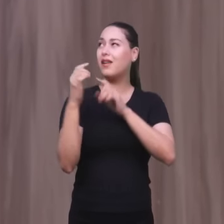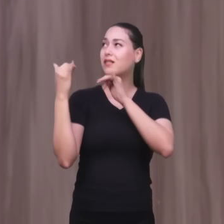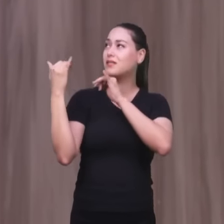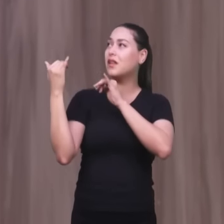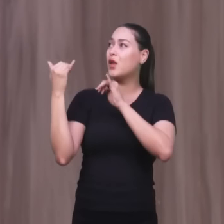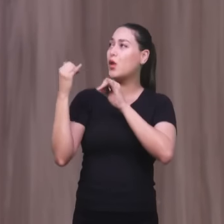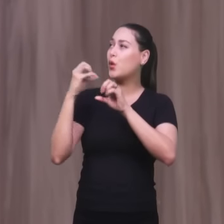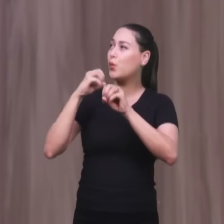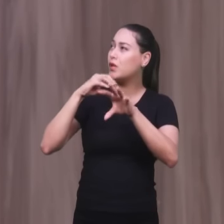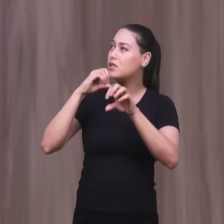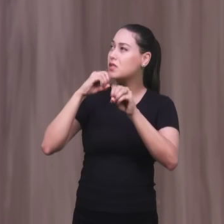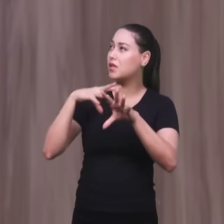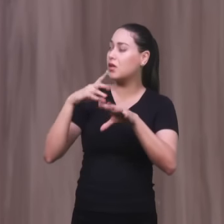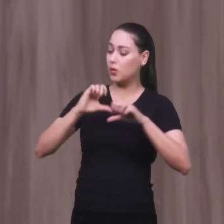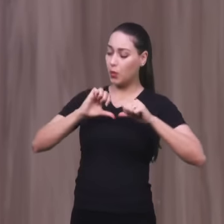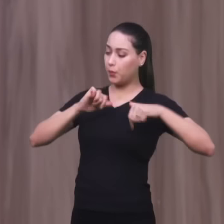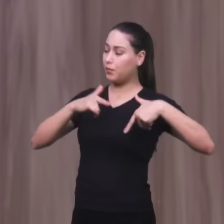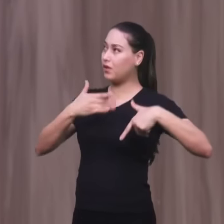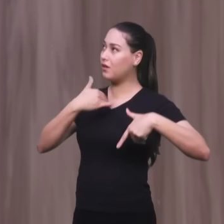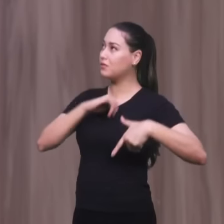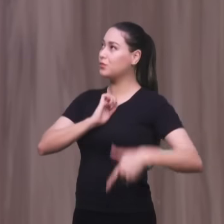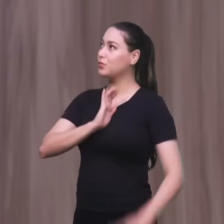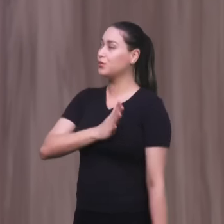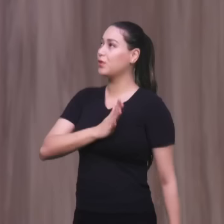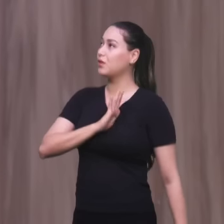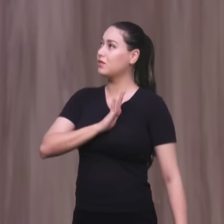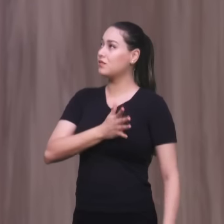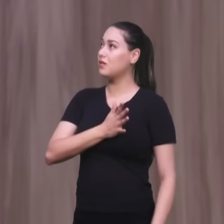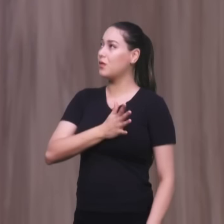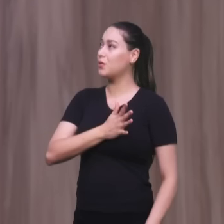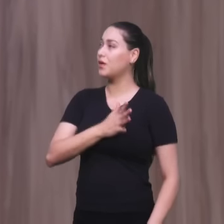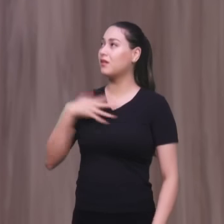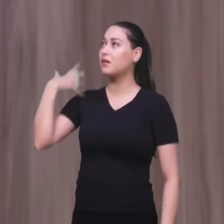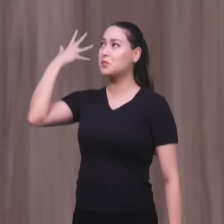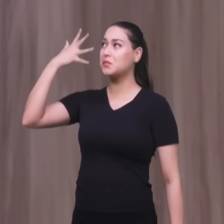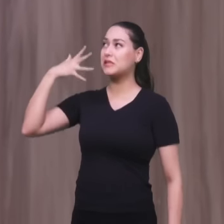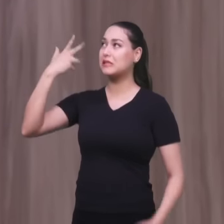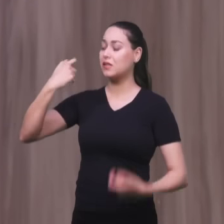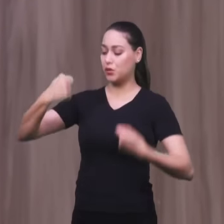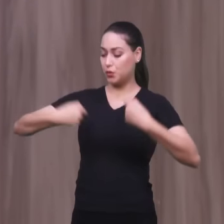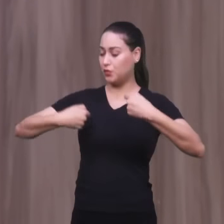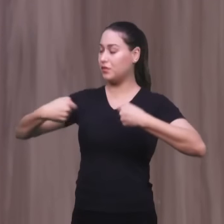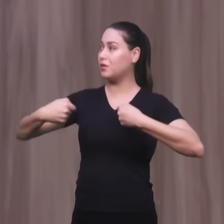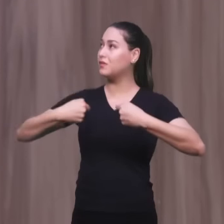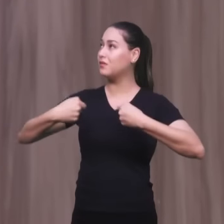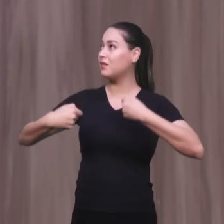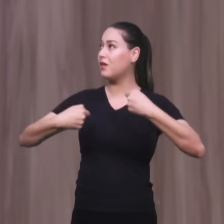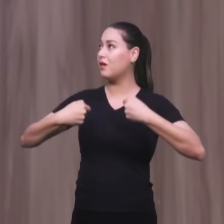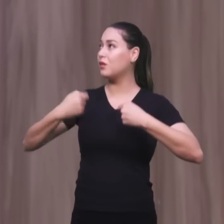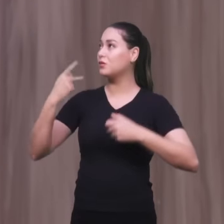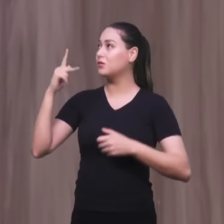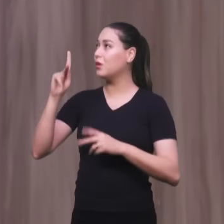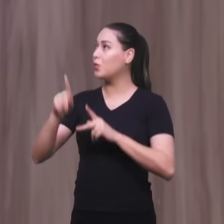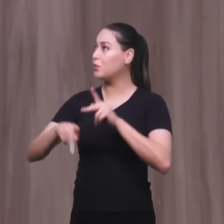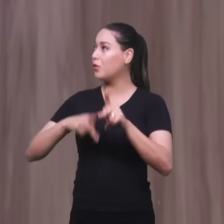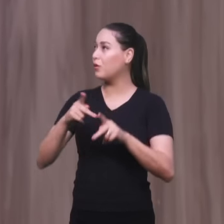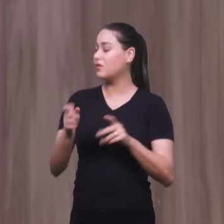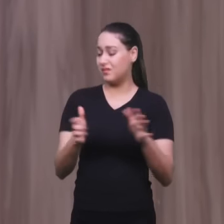Venha orientar A vida do Teu povo Nessa hora Que nós estamos vivendo O final dos tempos Nós Te suplicamos